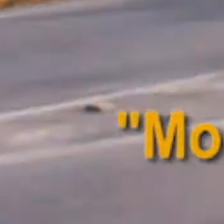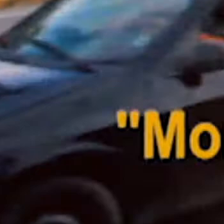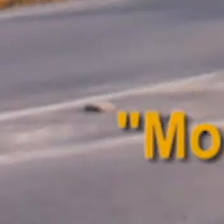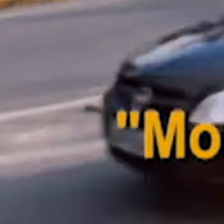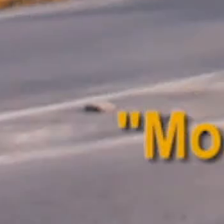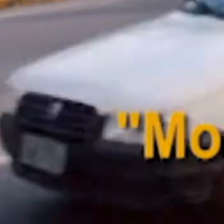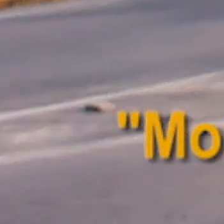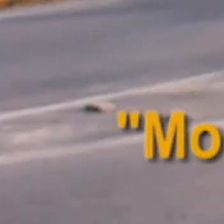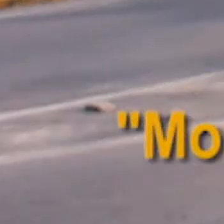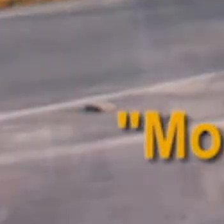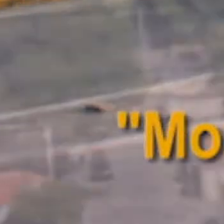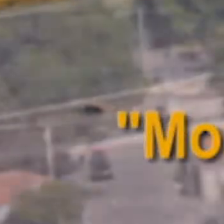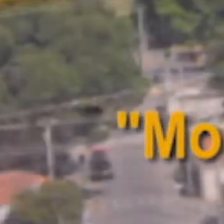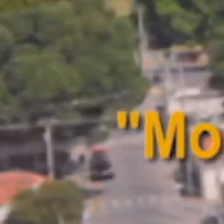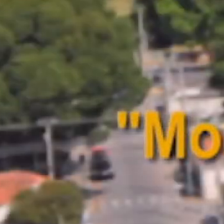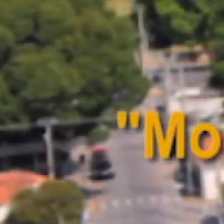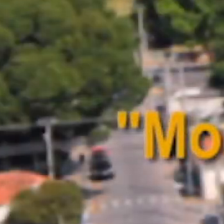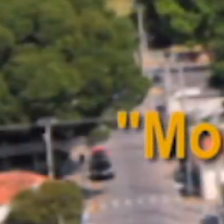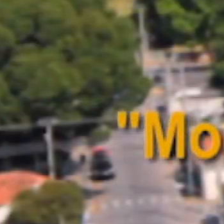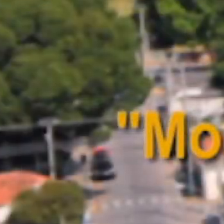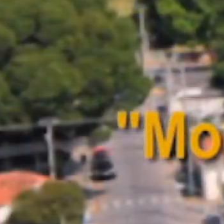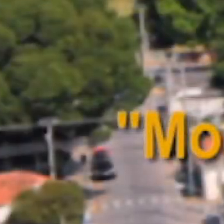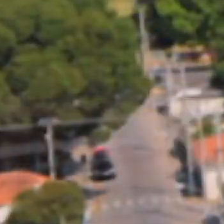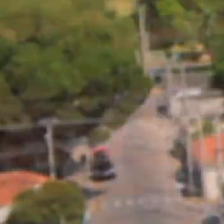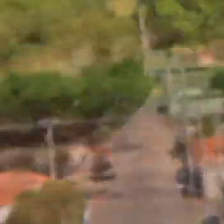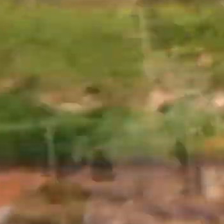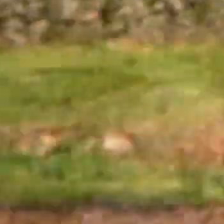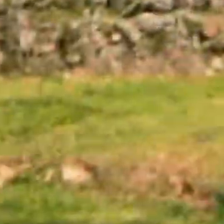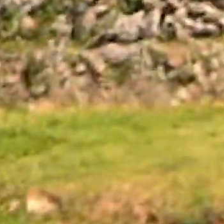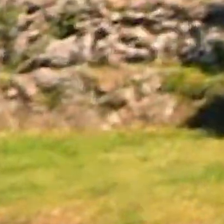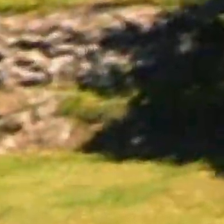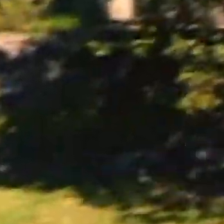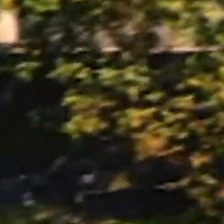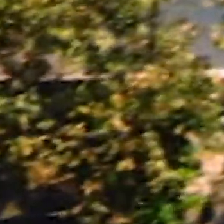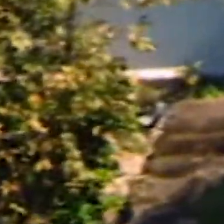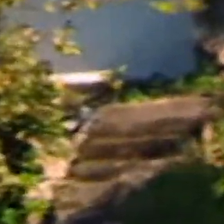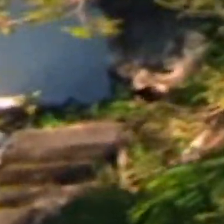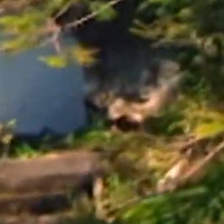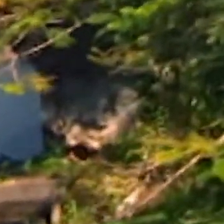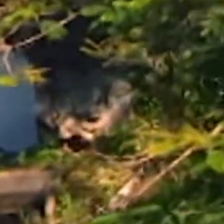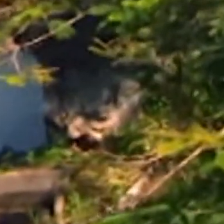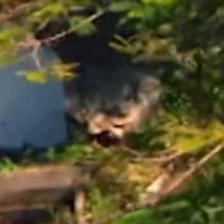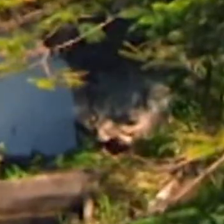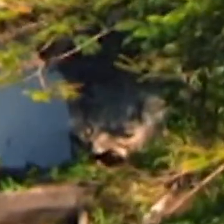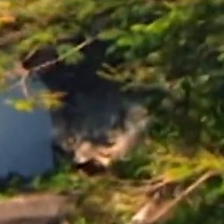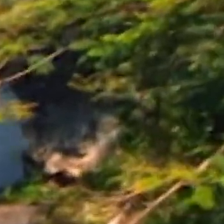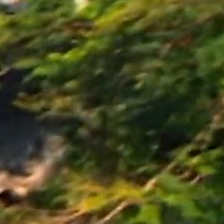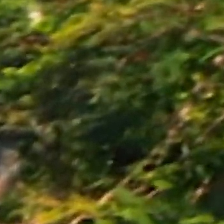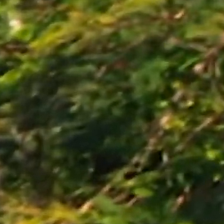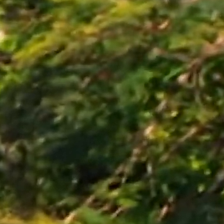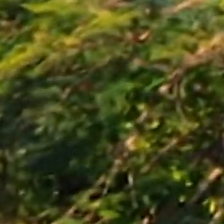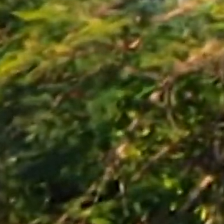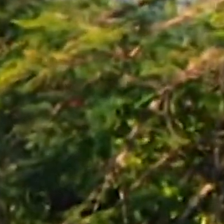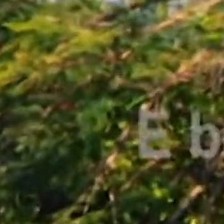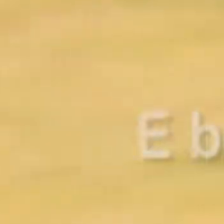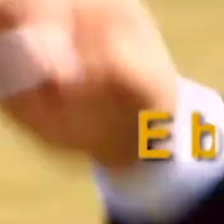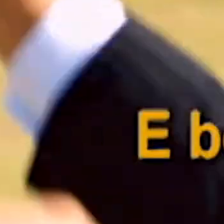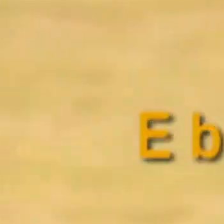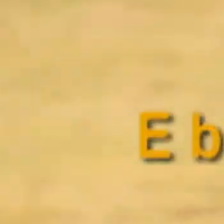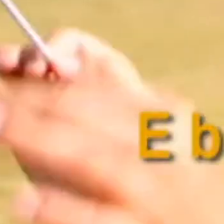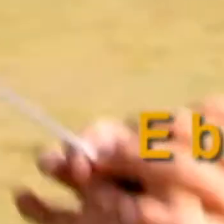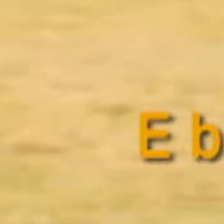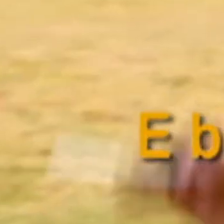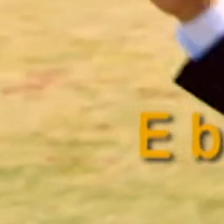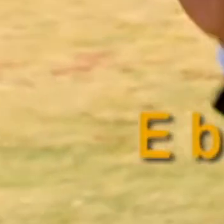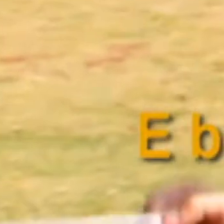Morar no progresso do Portim, cidade em paz, Jacareí.